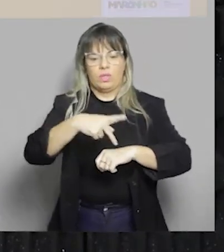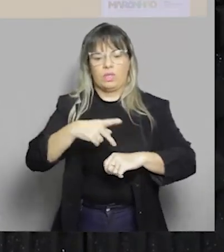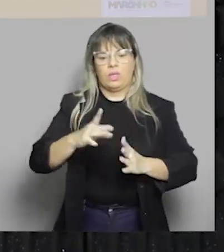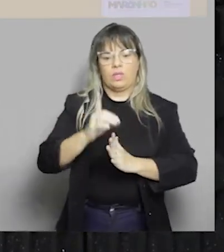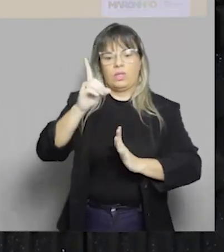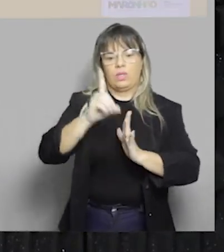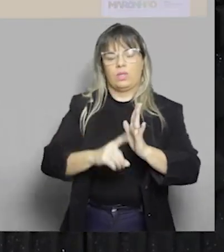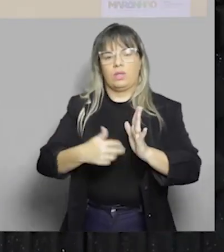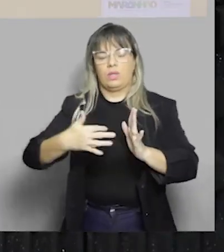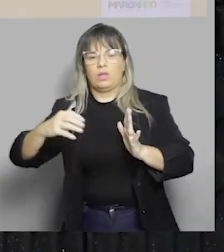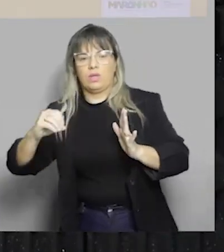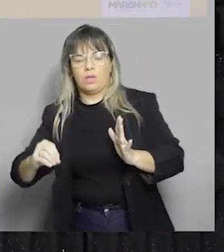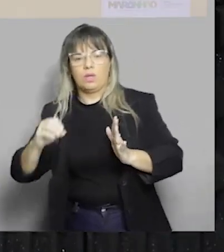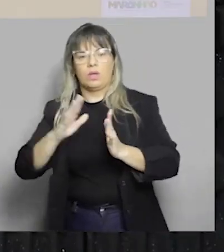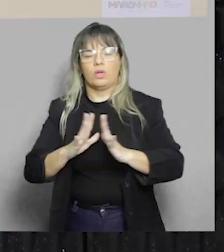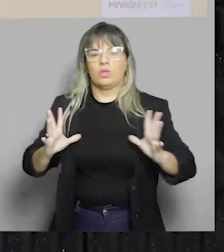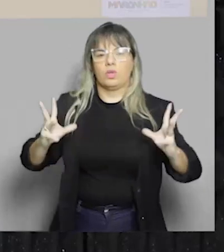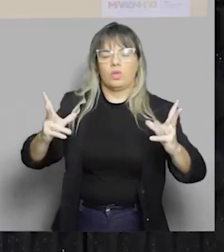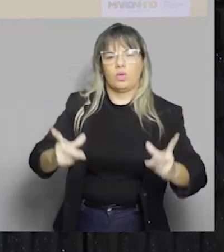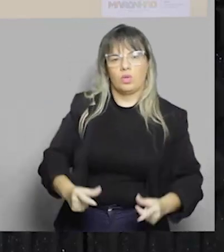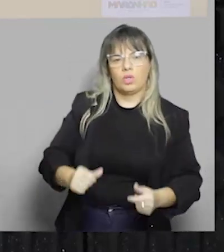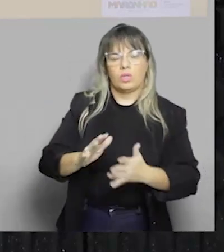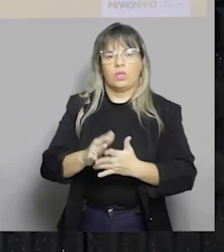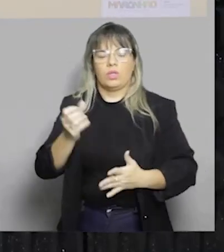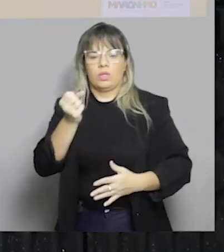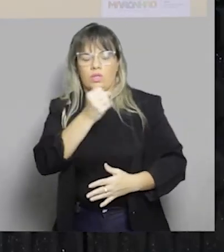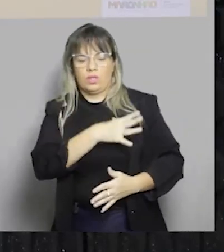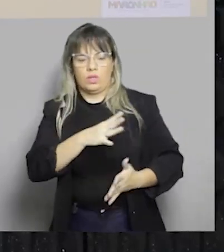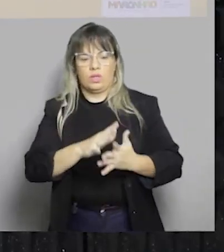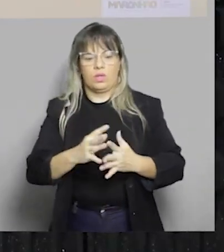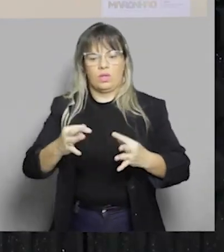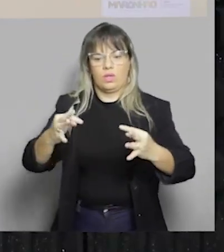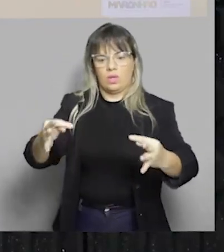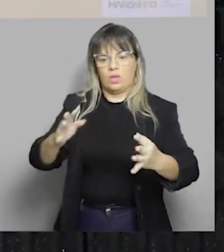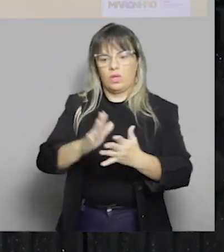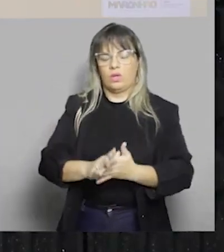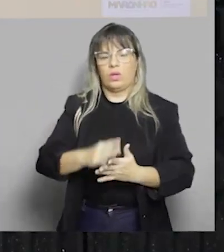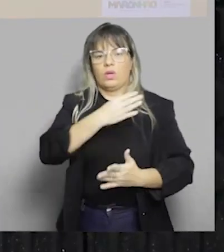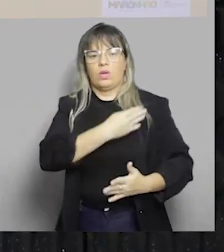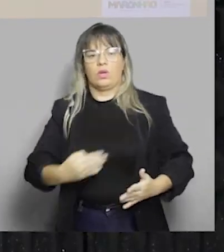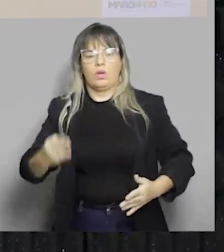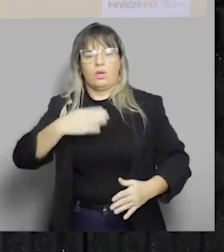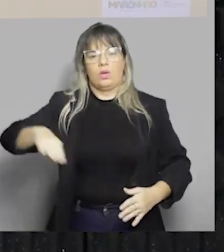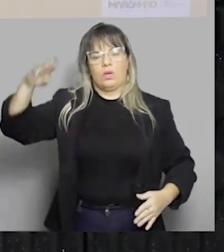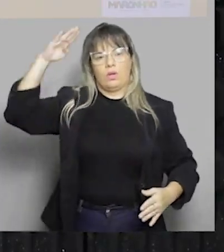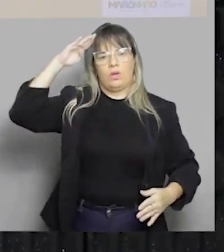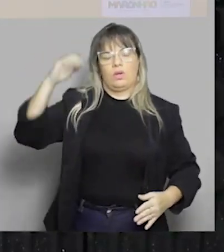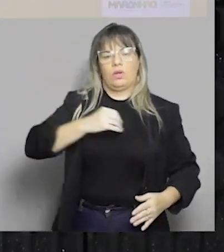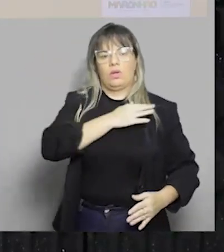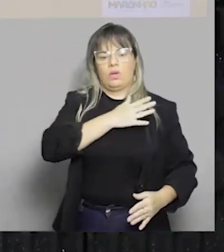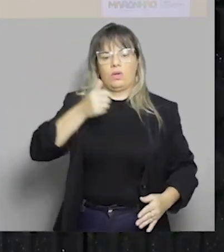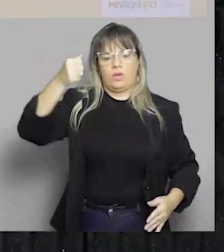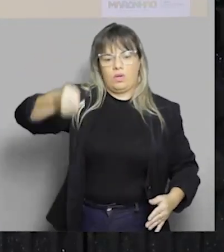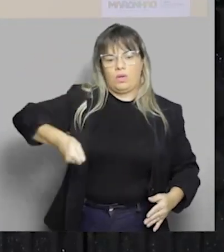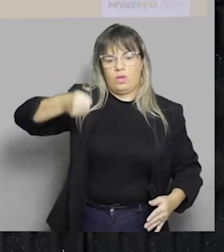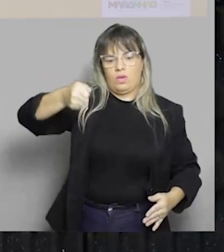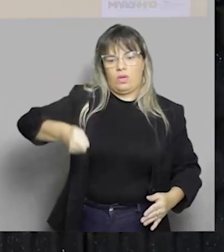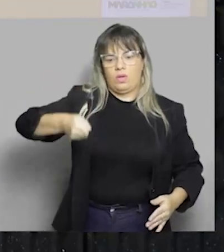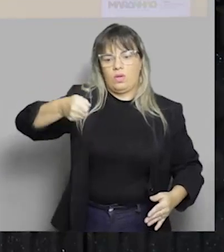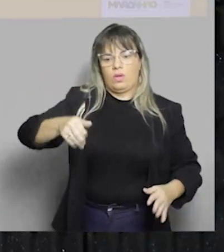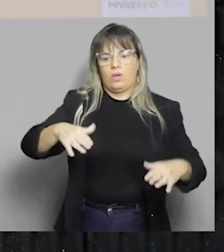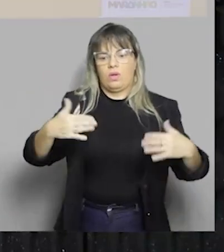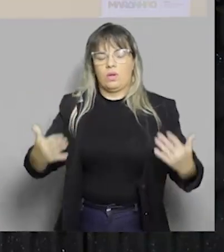70, todas essas inovações vão chegar aqui no Brasil durante o governo militar, principalmente ali chegando na região norte, mas